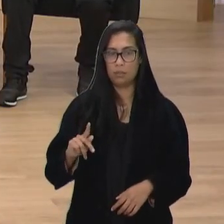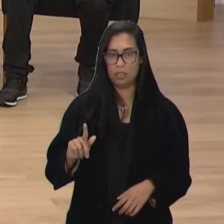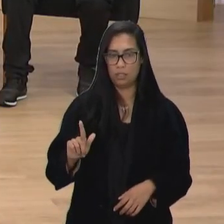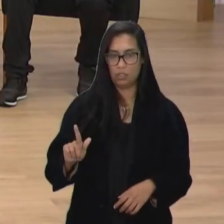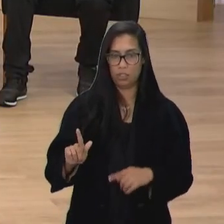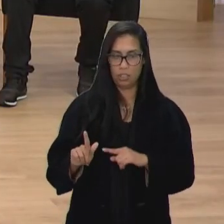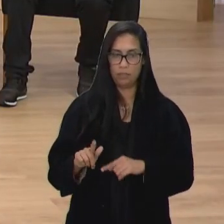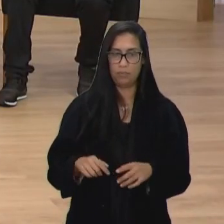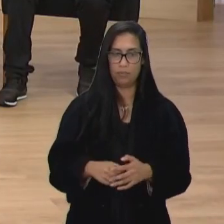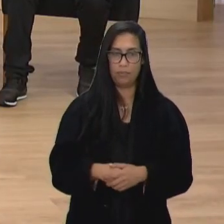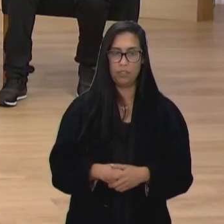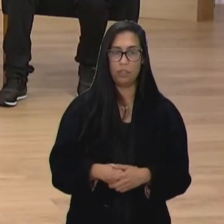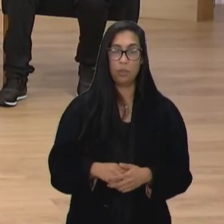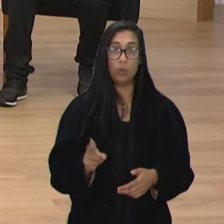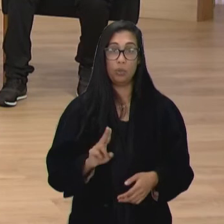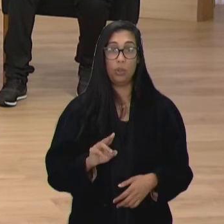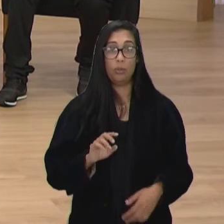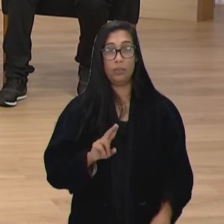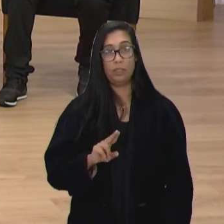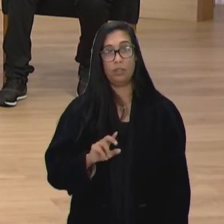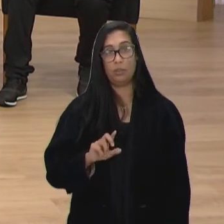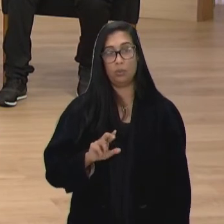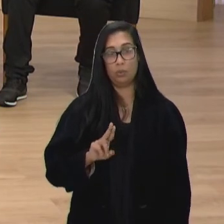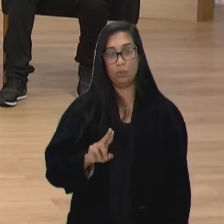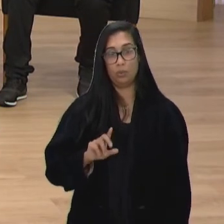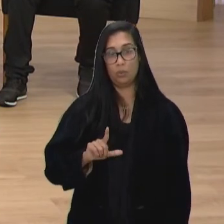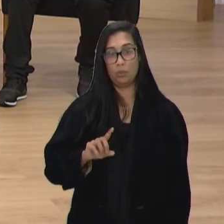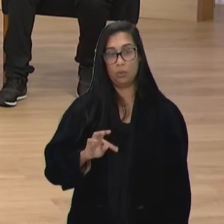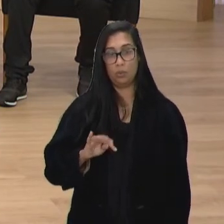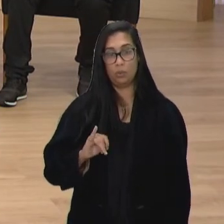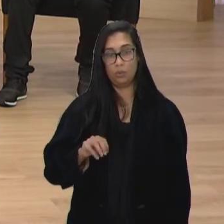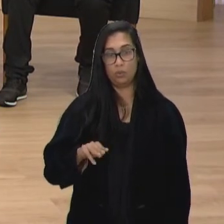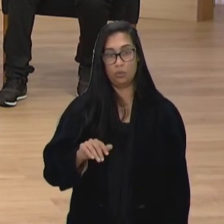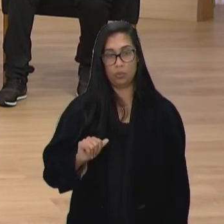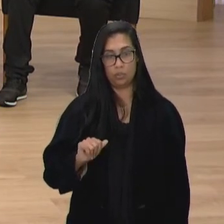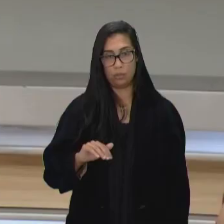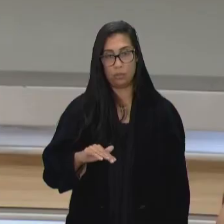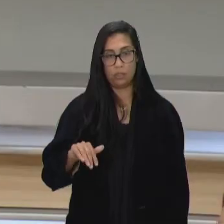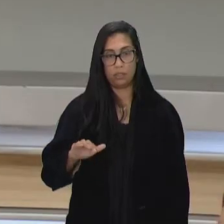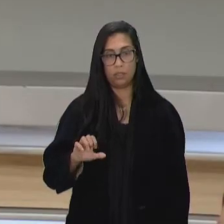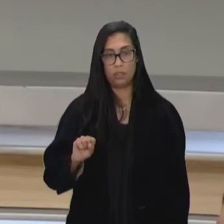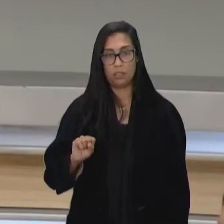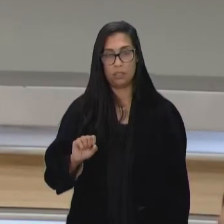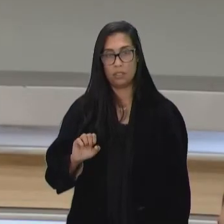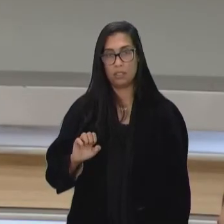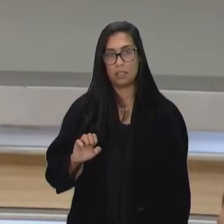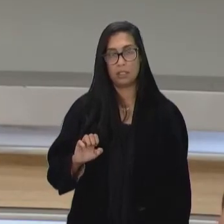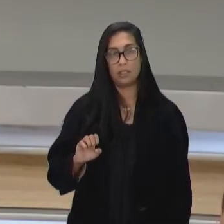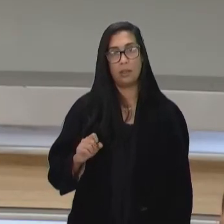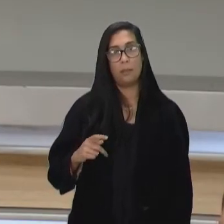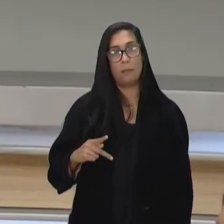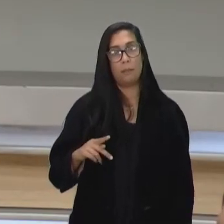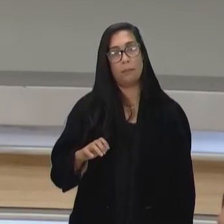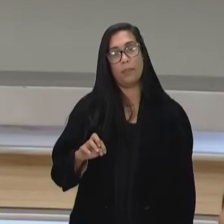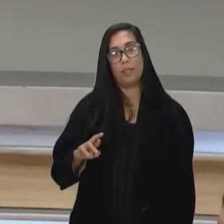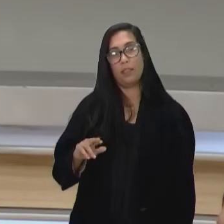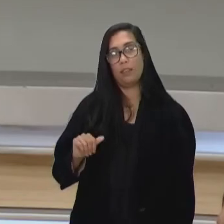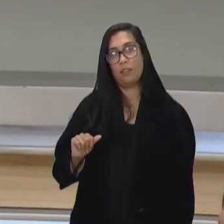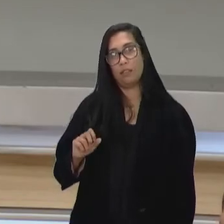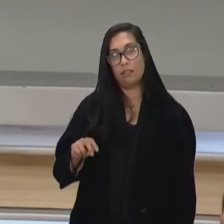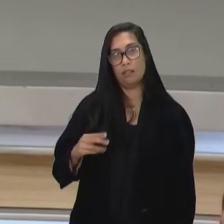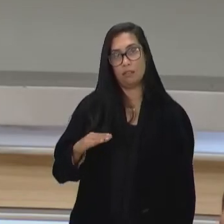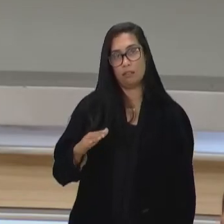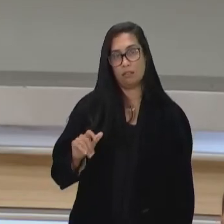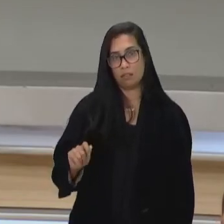última esperança, não é? Então, a Última Esperança 2. É tipo,